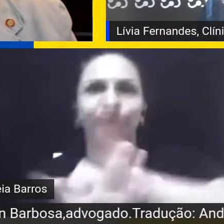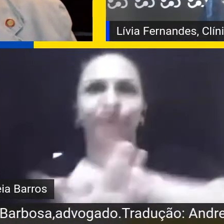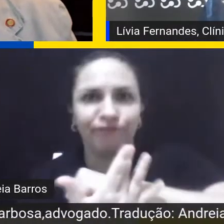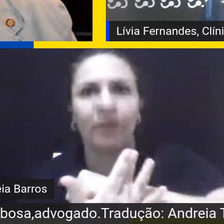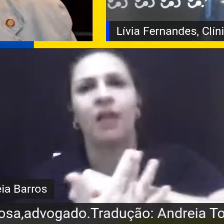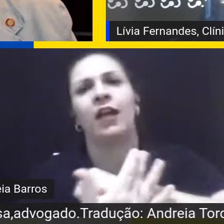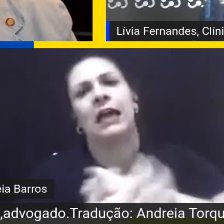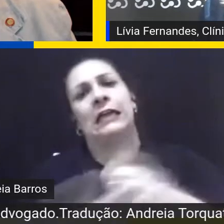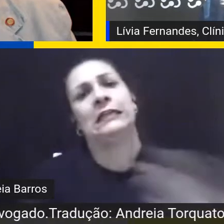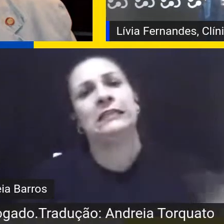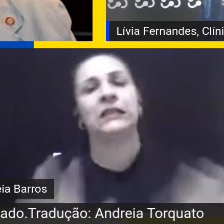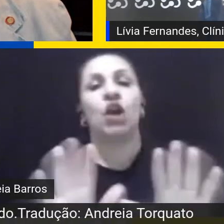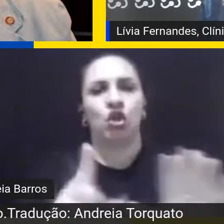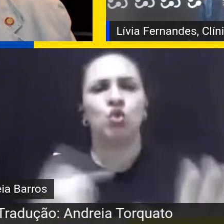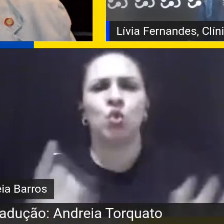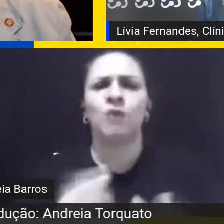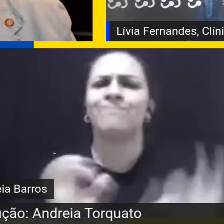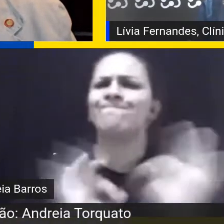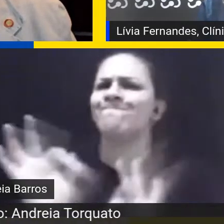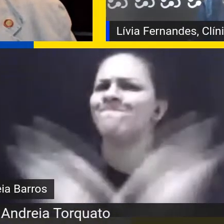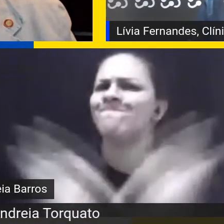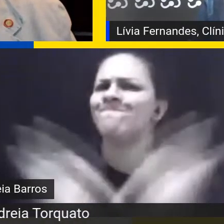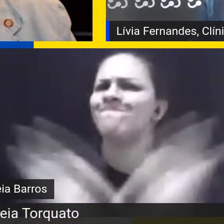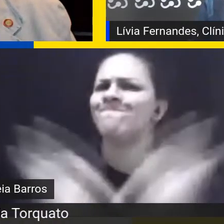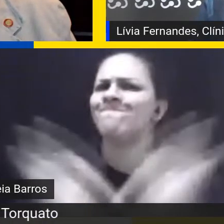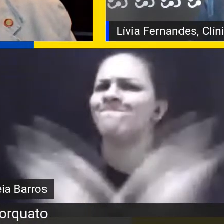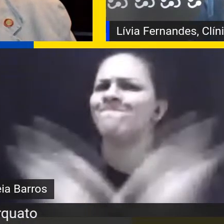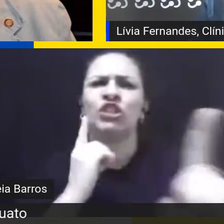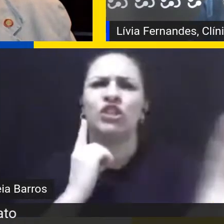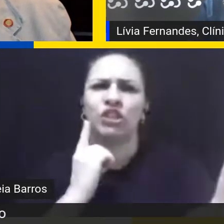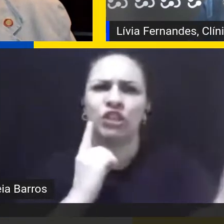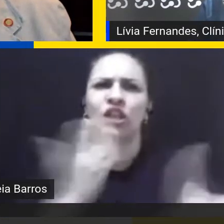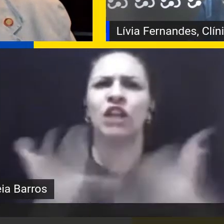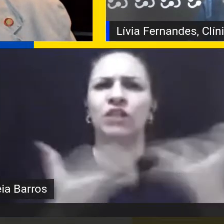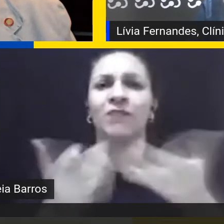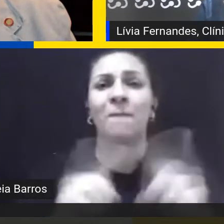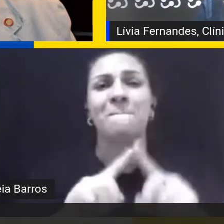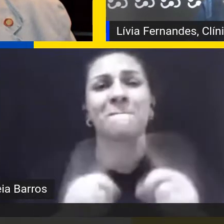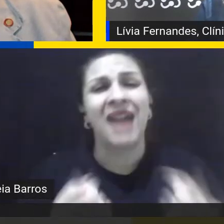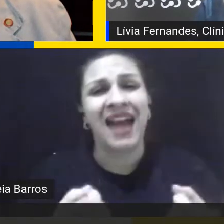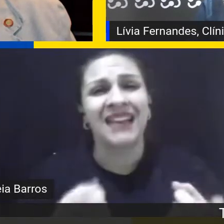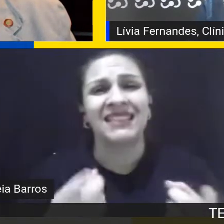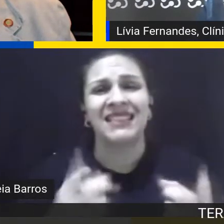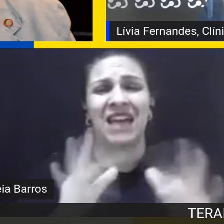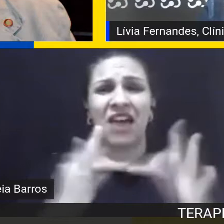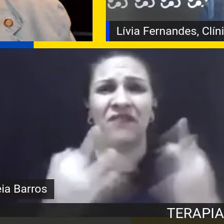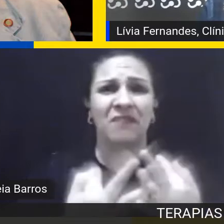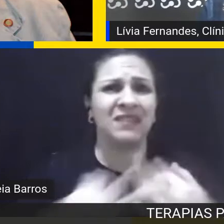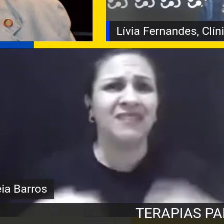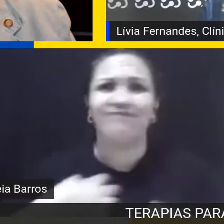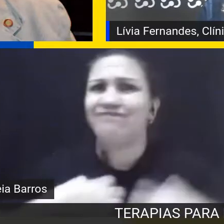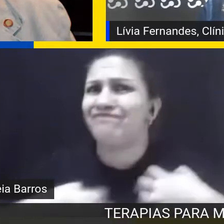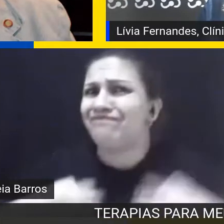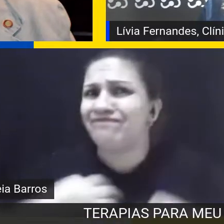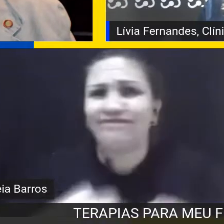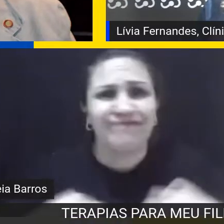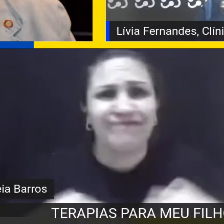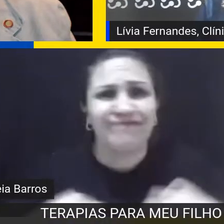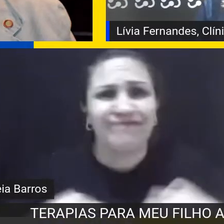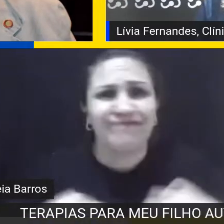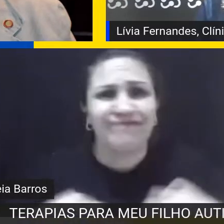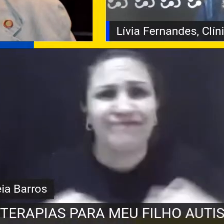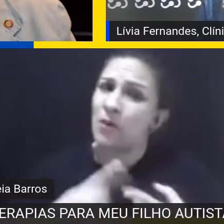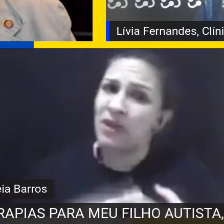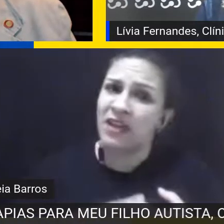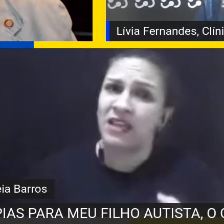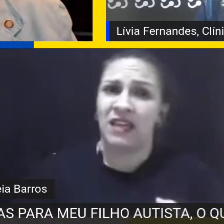né, fazer alguns atendimentos online. Só que os pais acabaram se frustrando, porque é aquele ditado que santo de casa